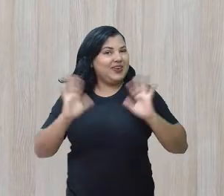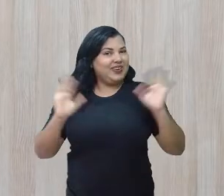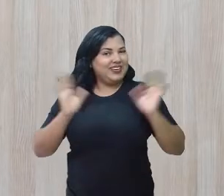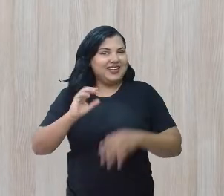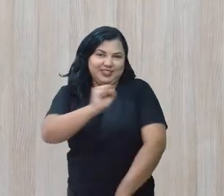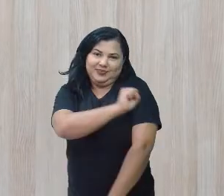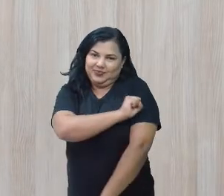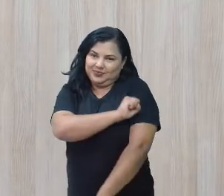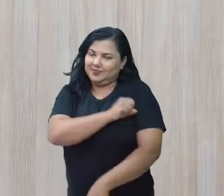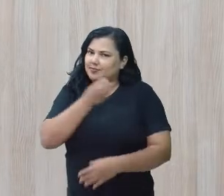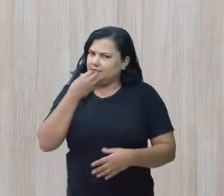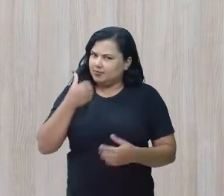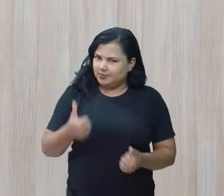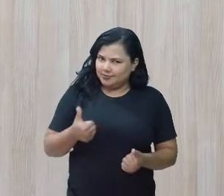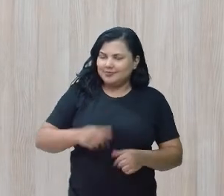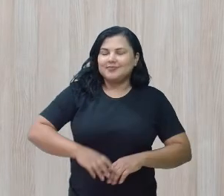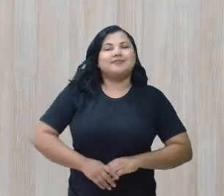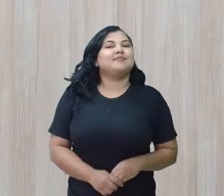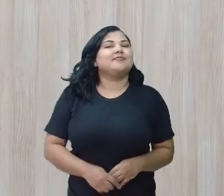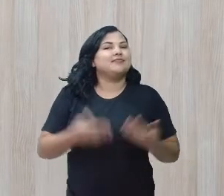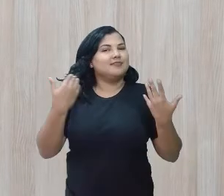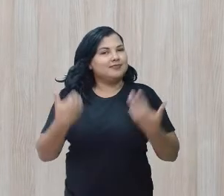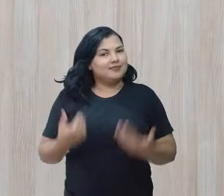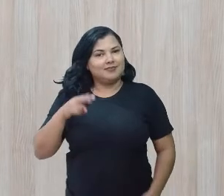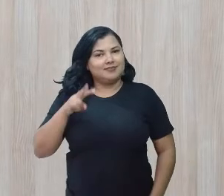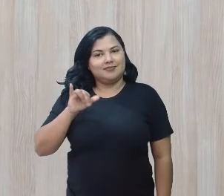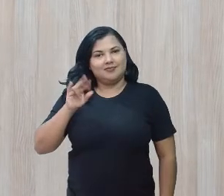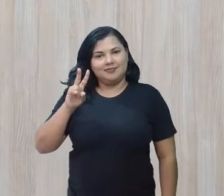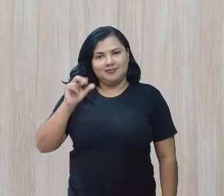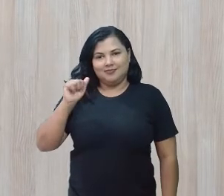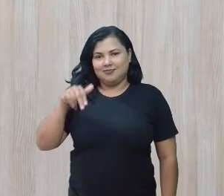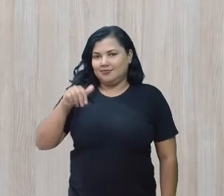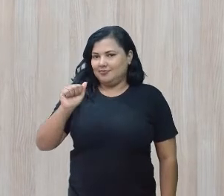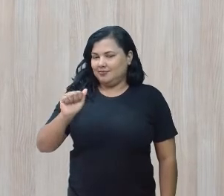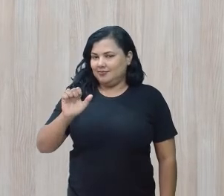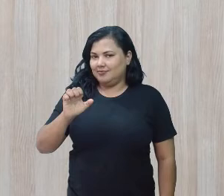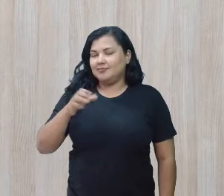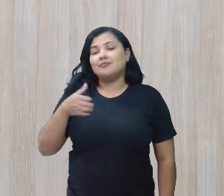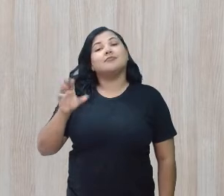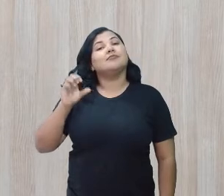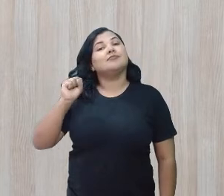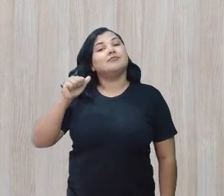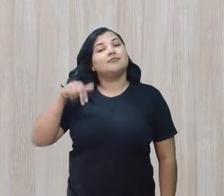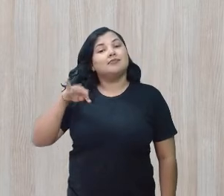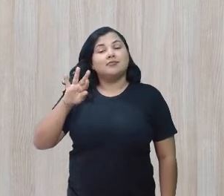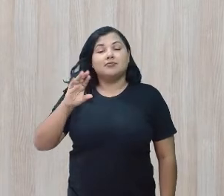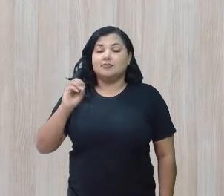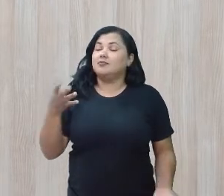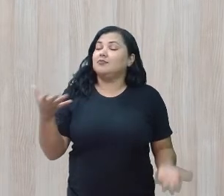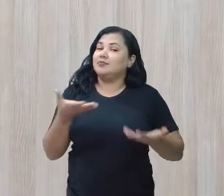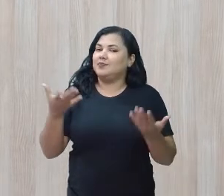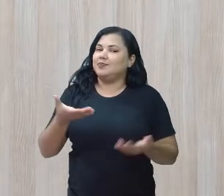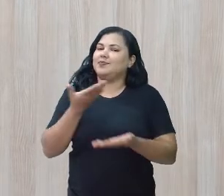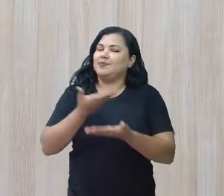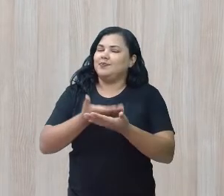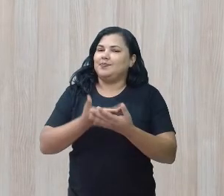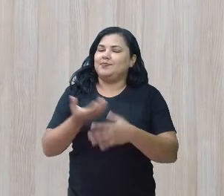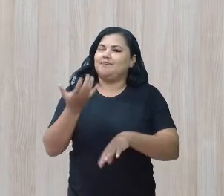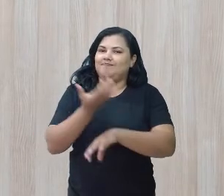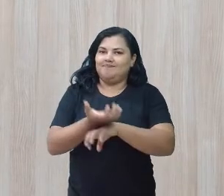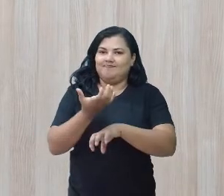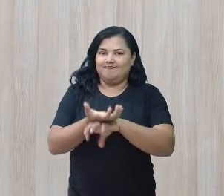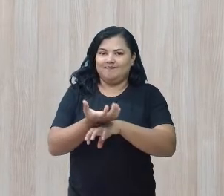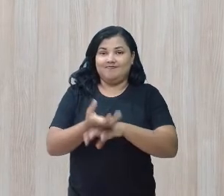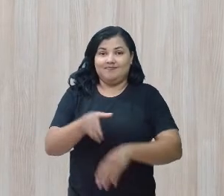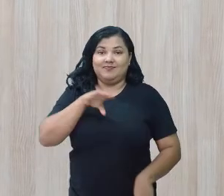Olá, oitavo ano, tudo bem com vocês? Eu sou Viviane Santos e hoje eu serei a sua professora de língua portuguesa, tá certo? A gente está ao vivo